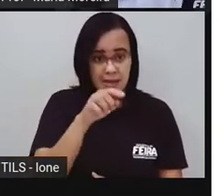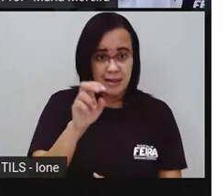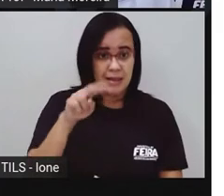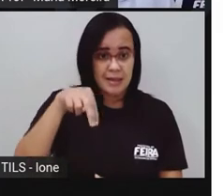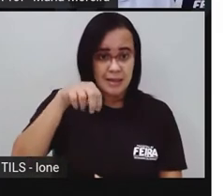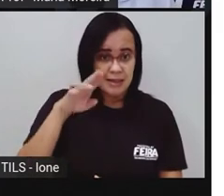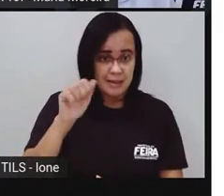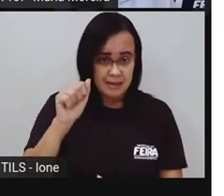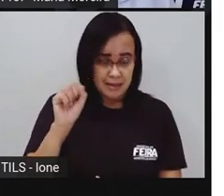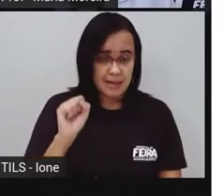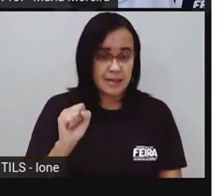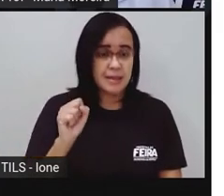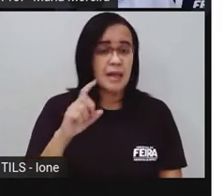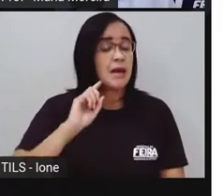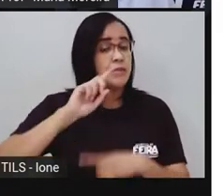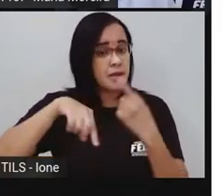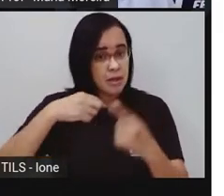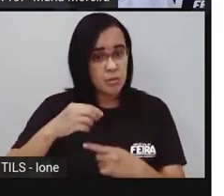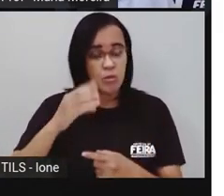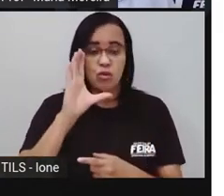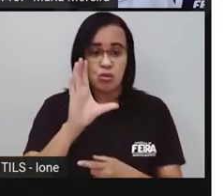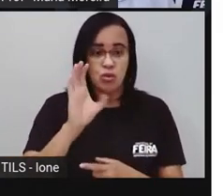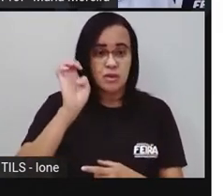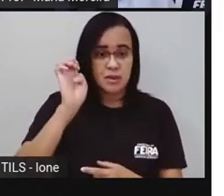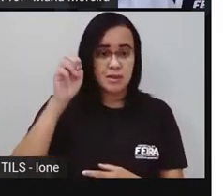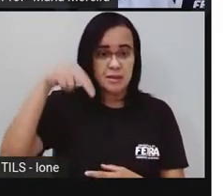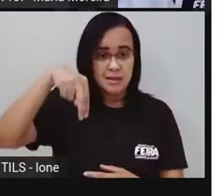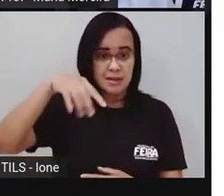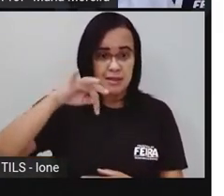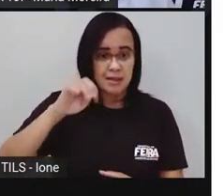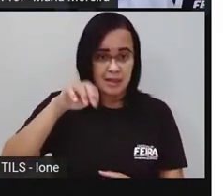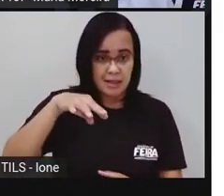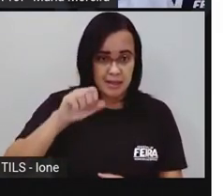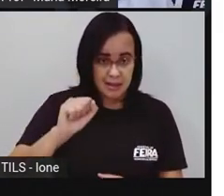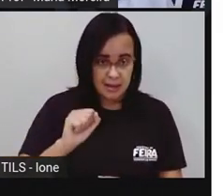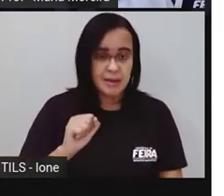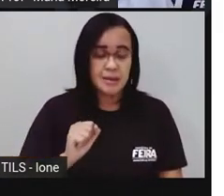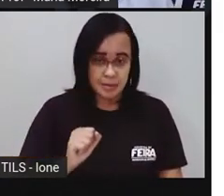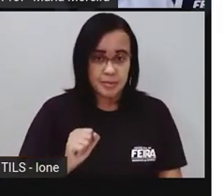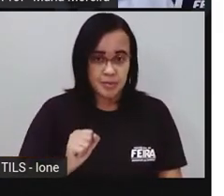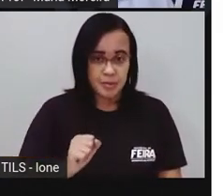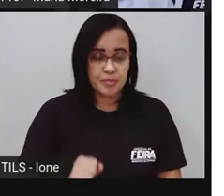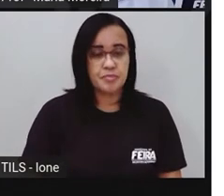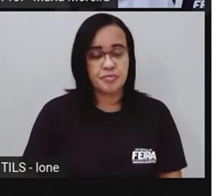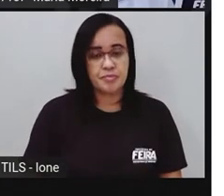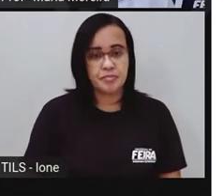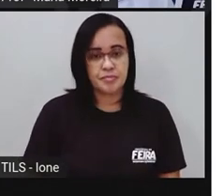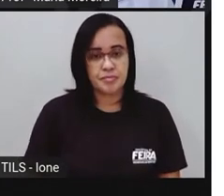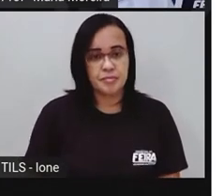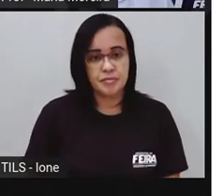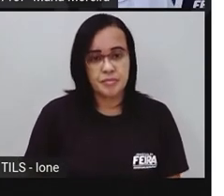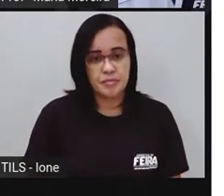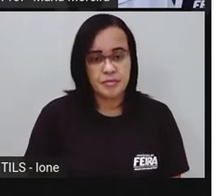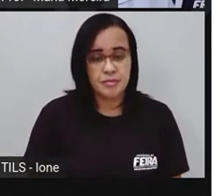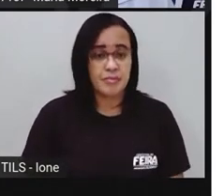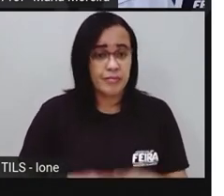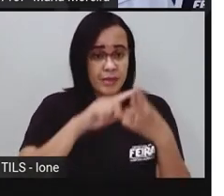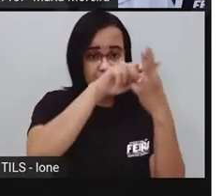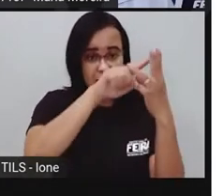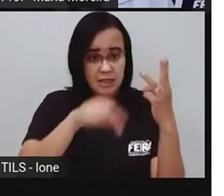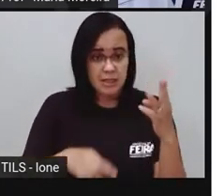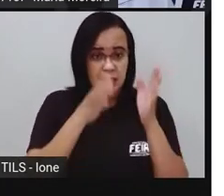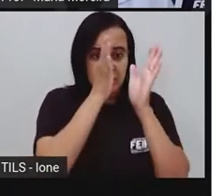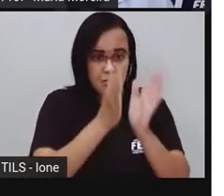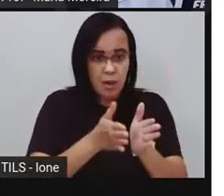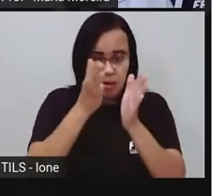passa unidade de milhar dezena de milhar e centena de milhar as três